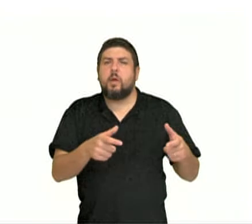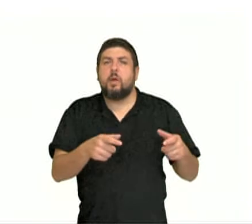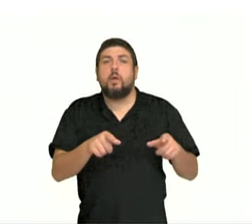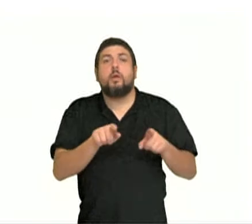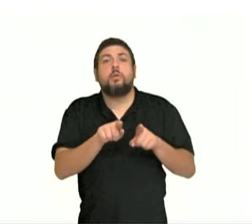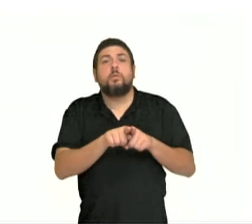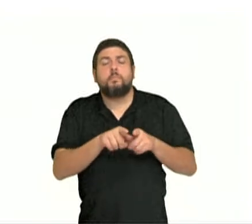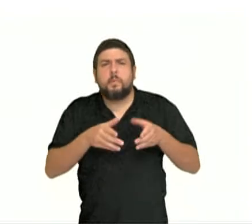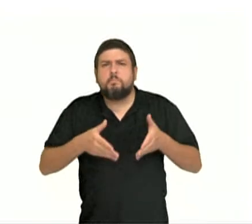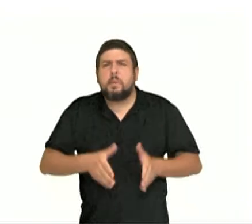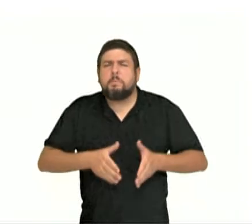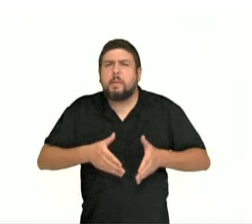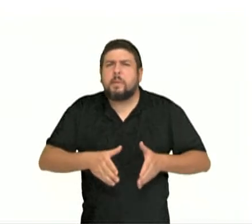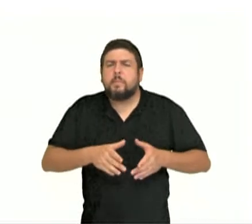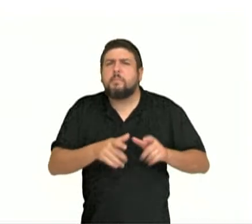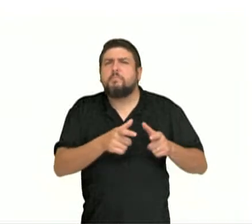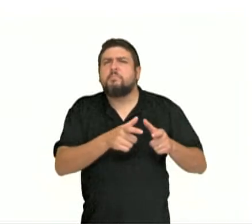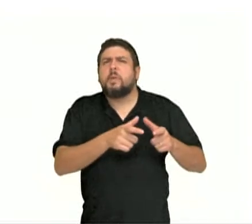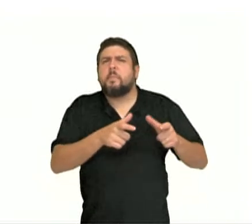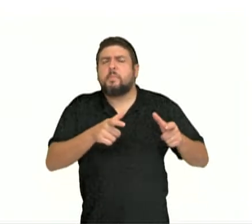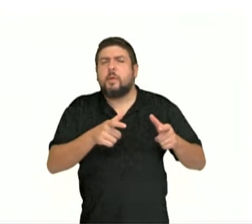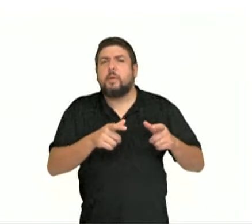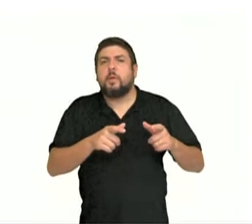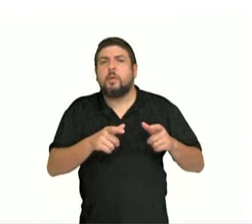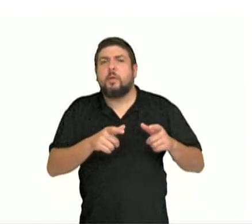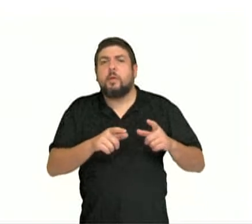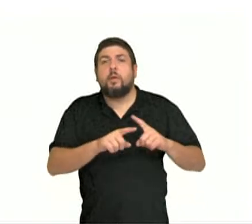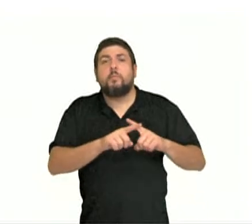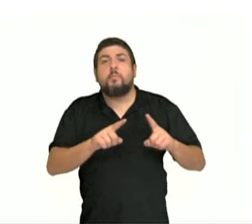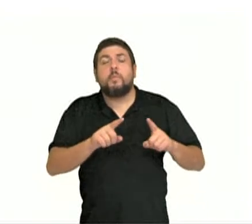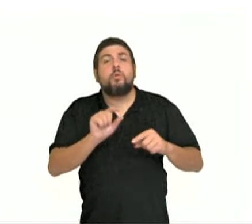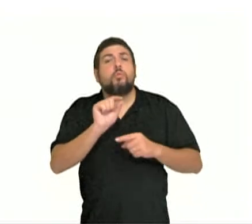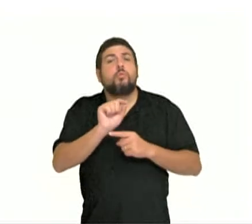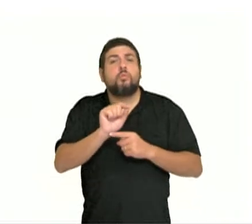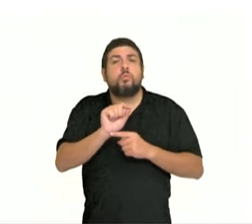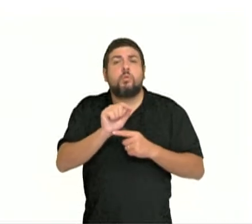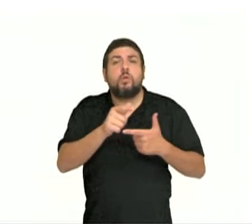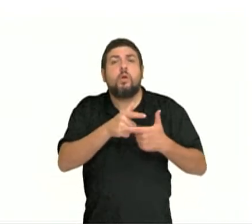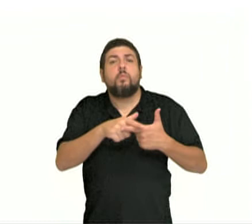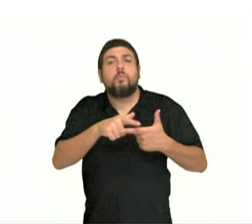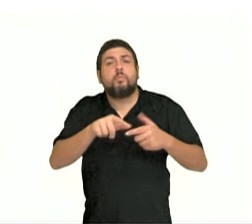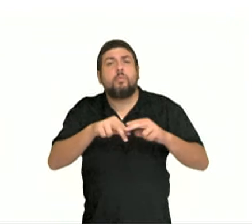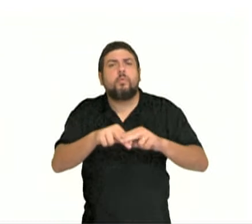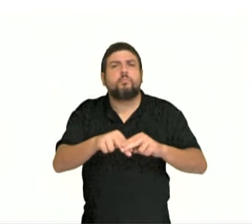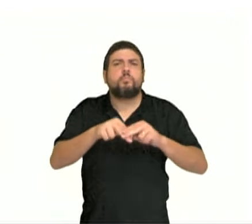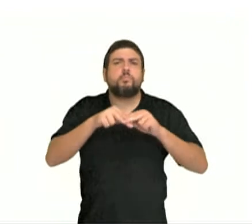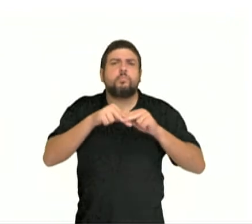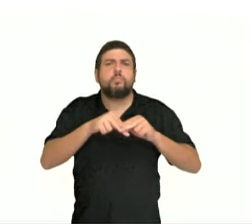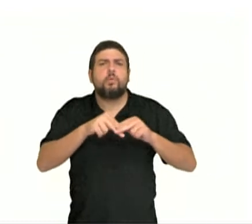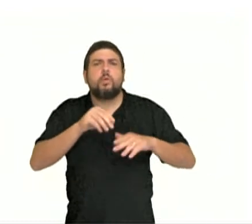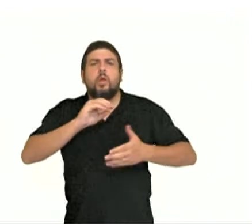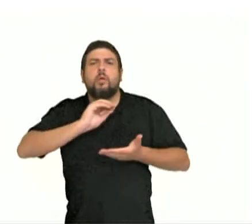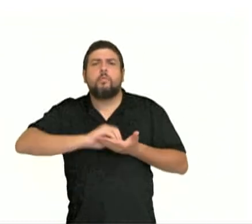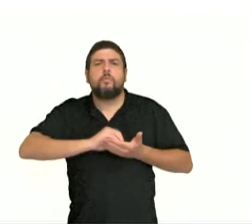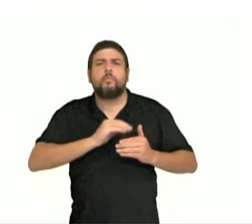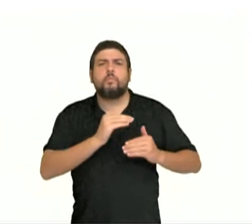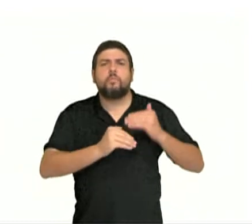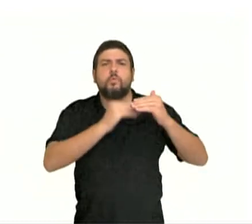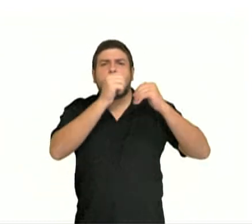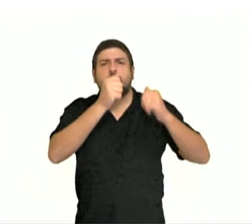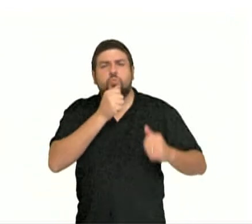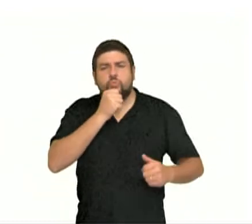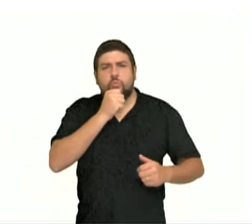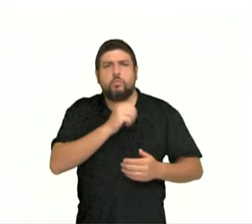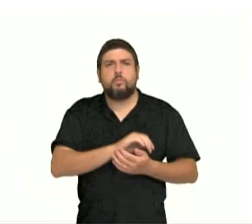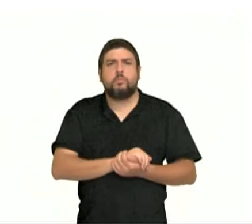natalidade não é causa mas consequência do subdesenvolvimento tá então assim eles falam que